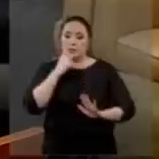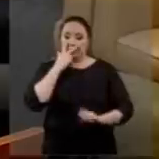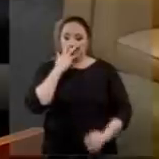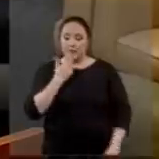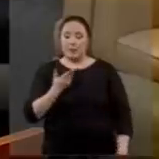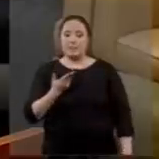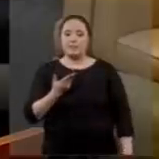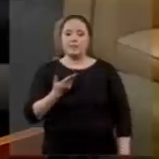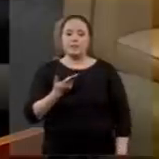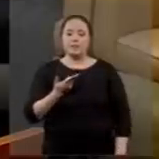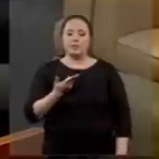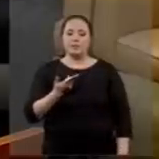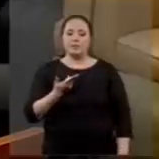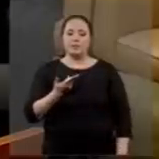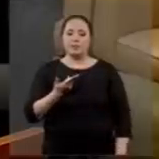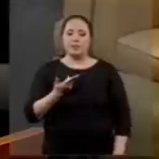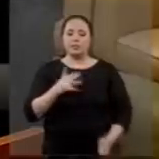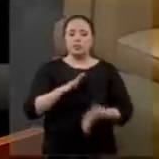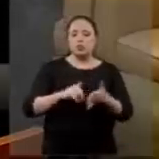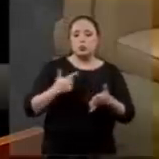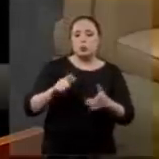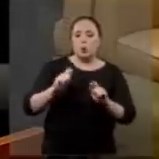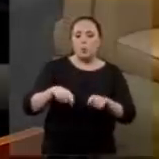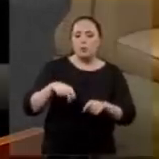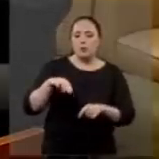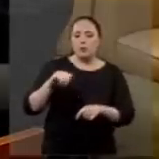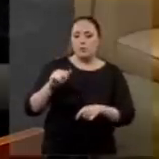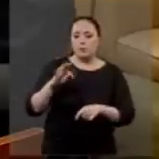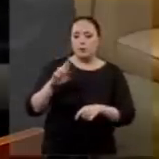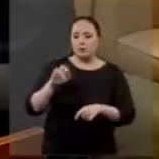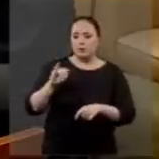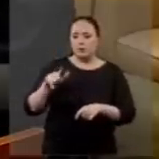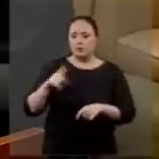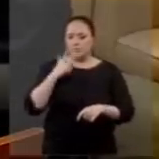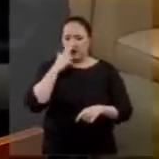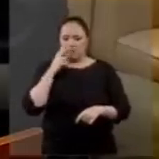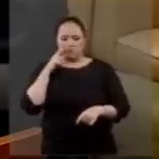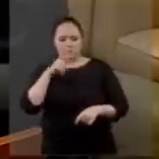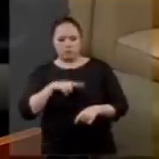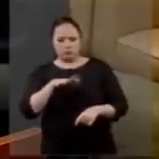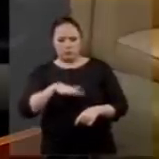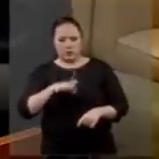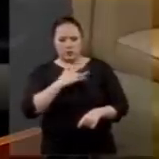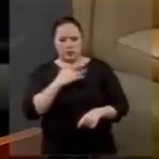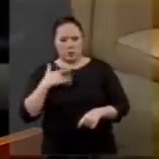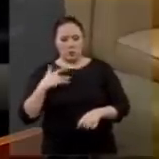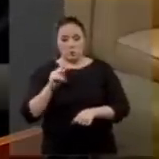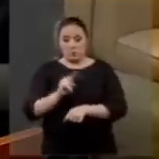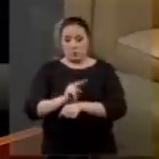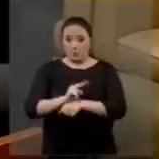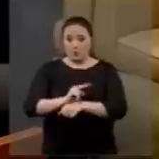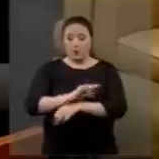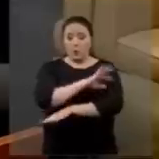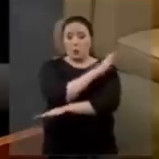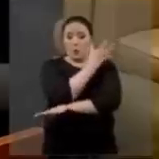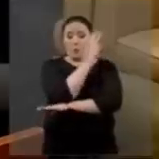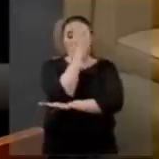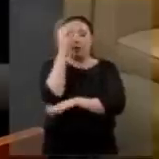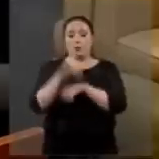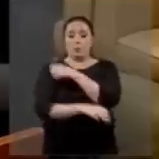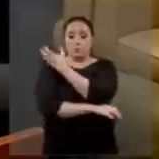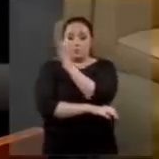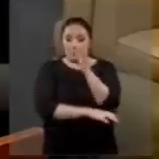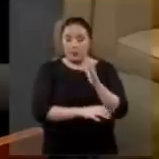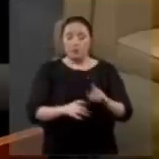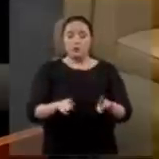de parte de sua competência material para cuidar da saúde, para proteger o meio ambiente, né, para fomentar a